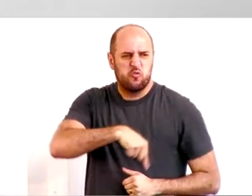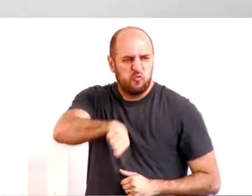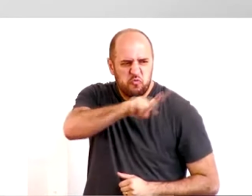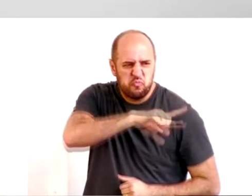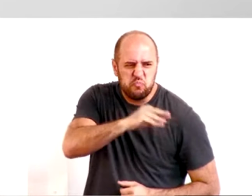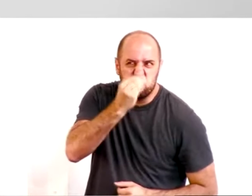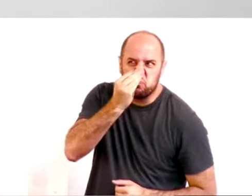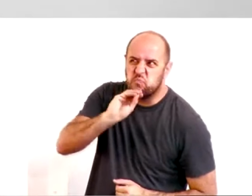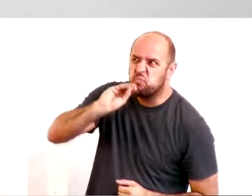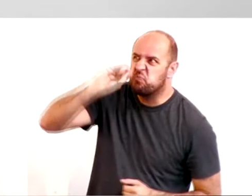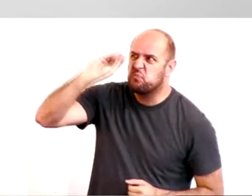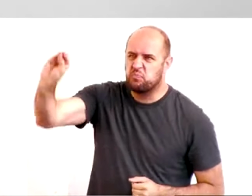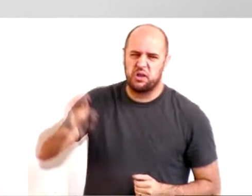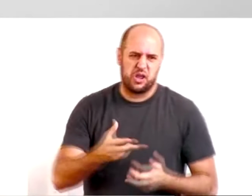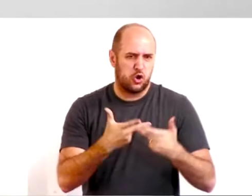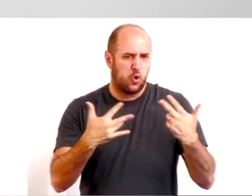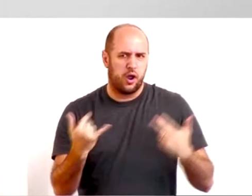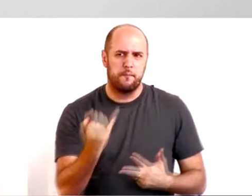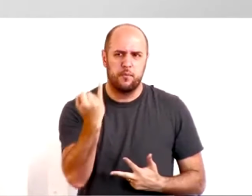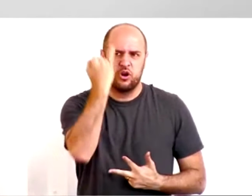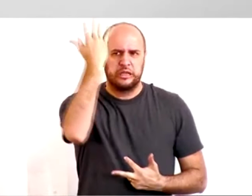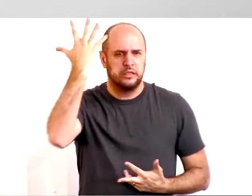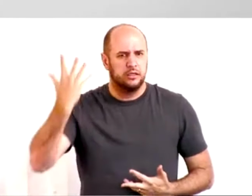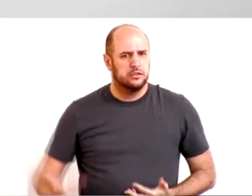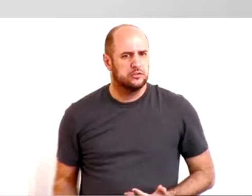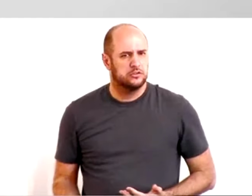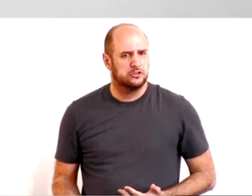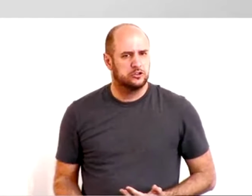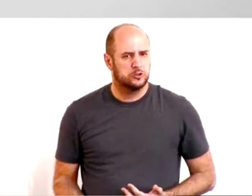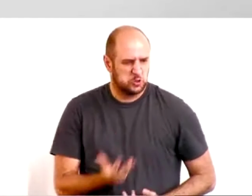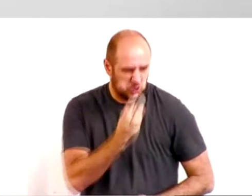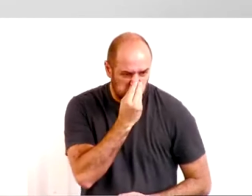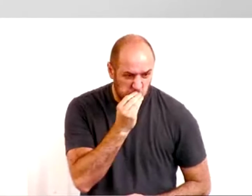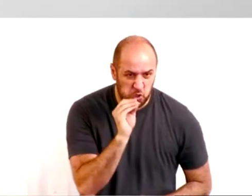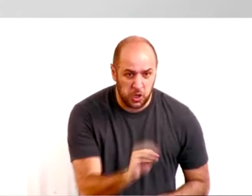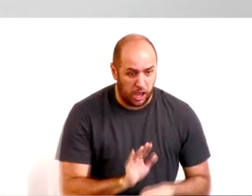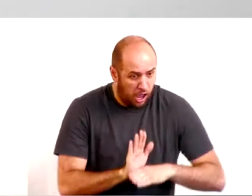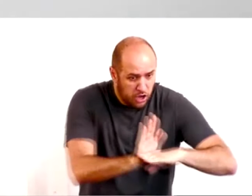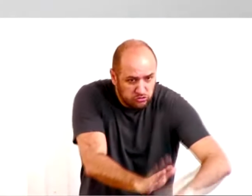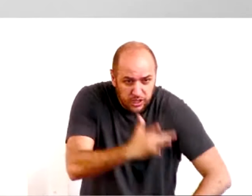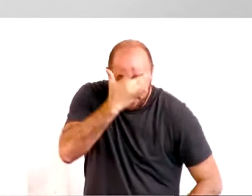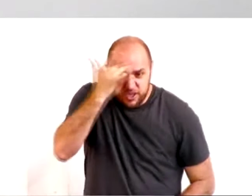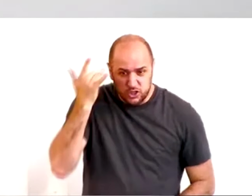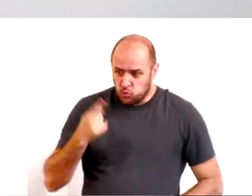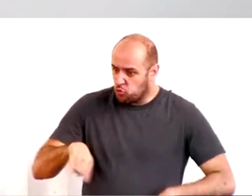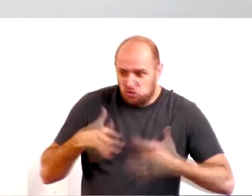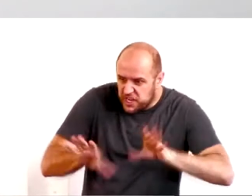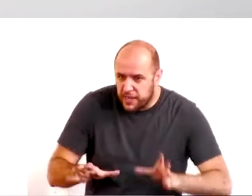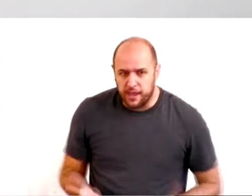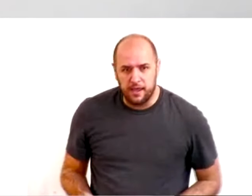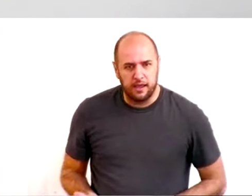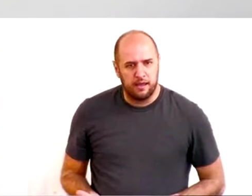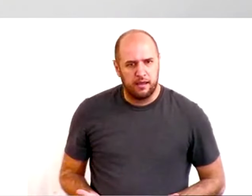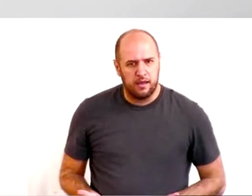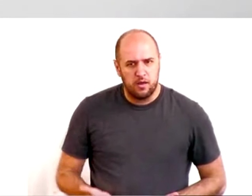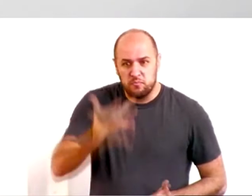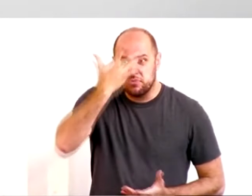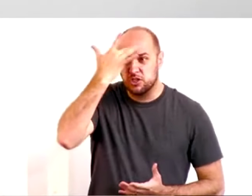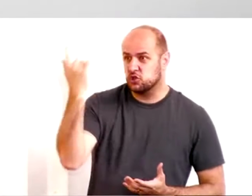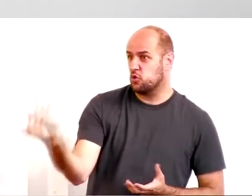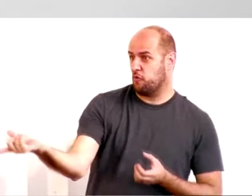tão importante como ajudar, ser misericordiosos com os